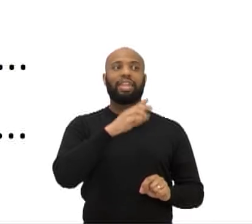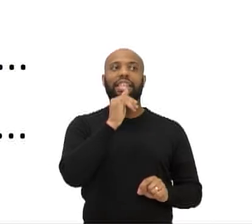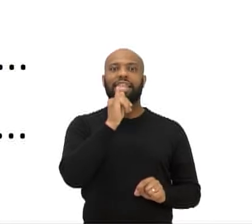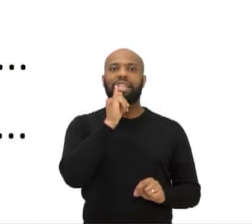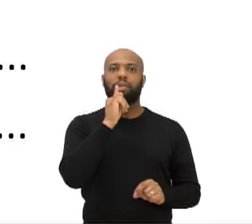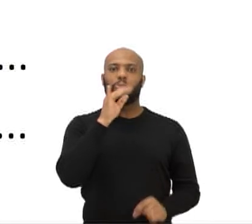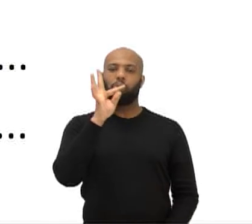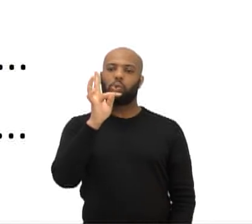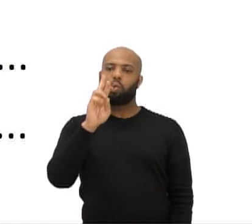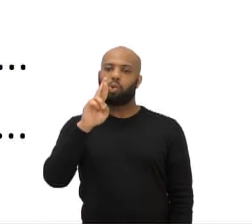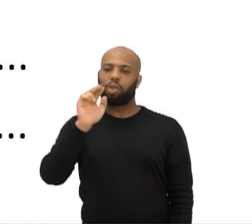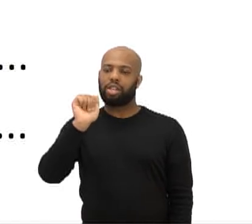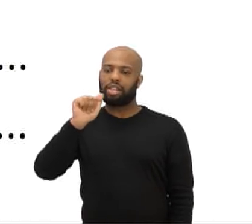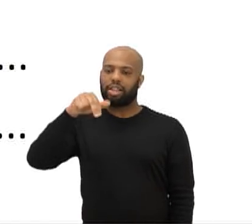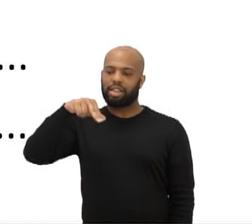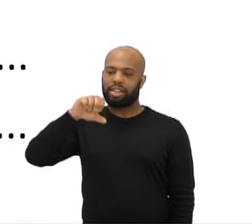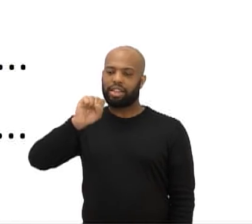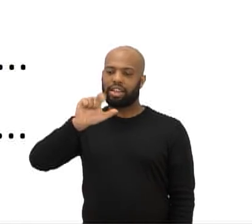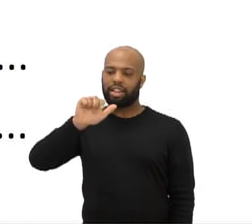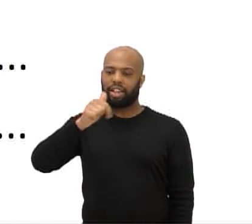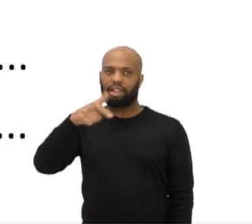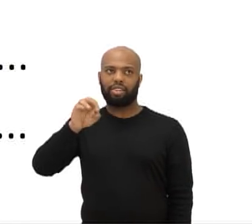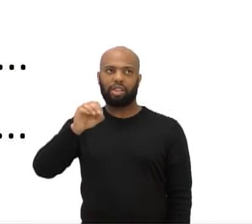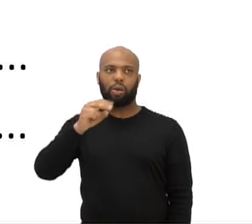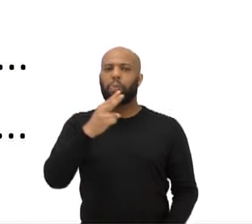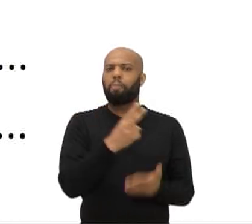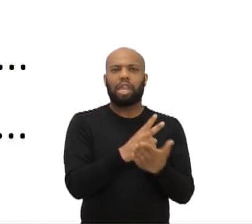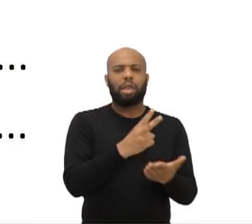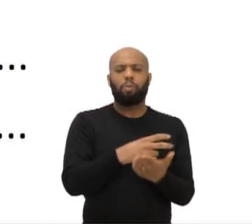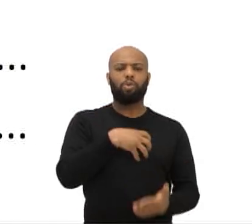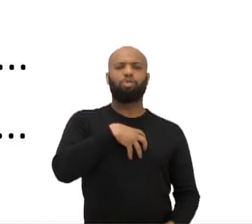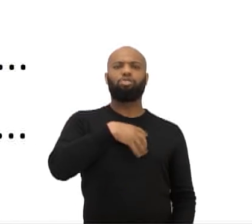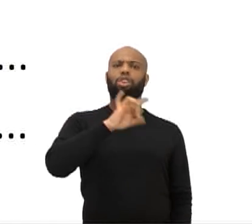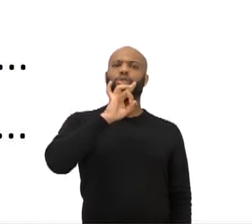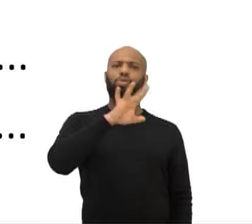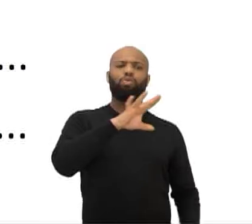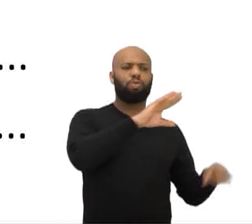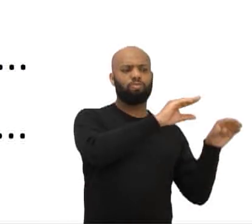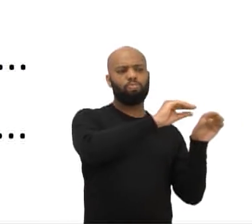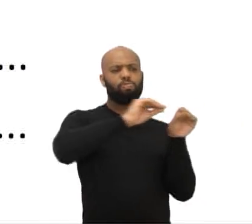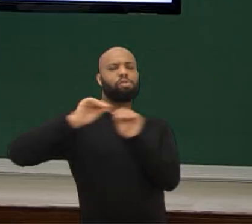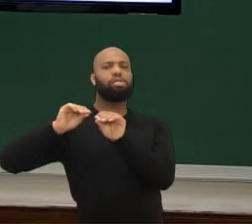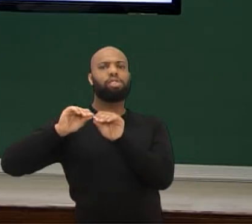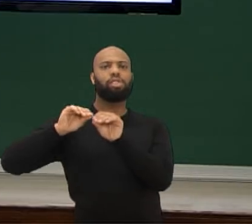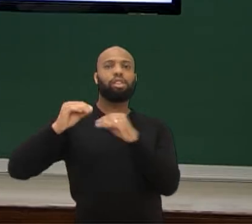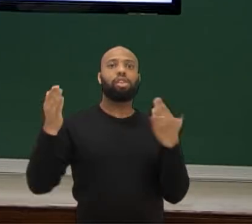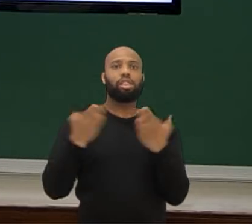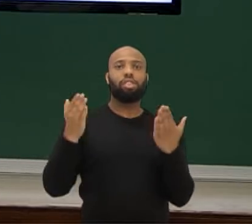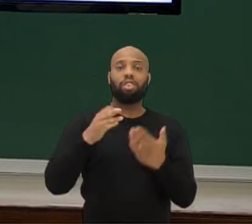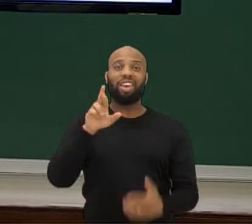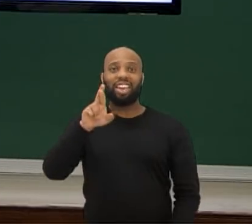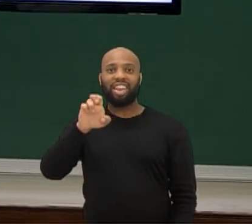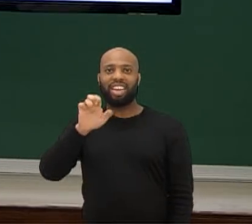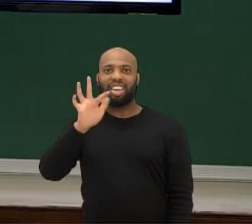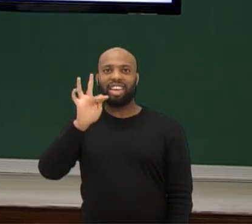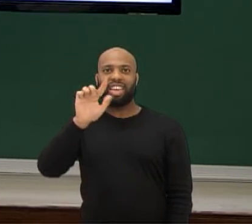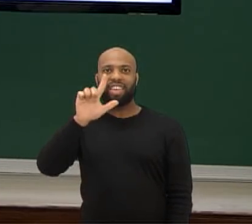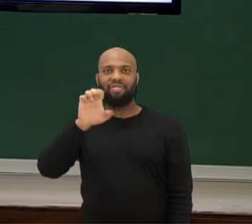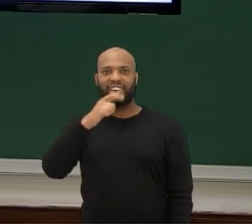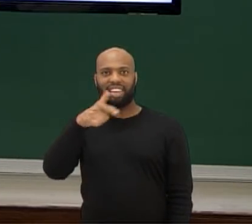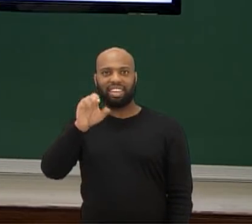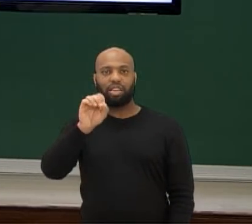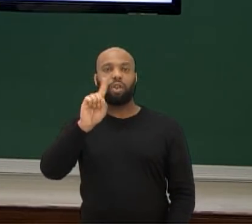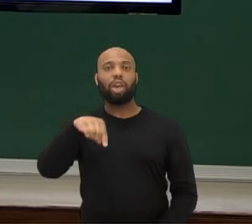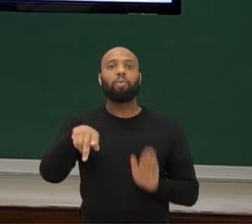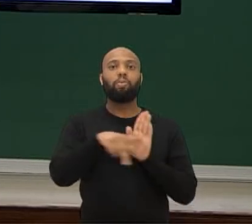para cima, para baixo, para a direita, para a esquerda, mantendo a sua figura. Reflexão, associe ela com o espelho, é o